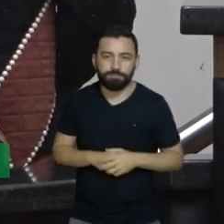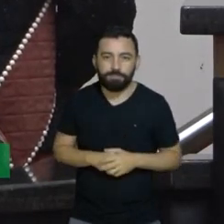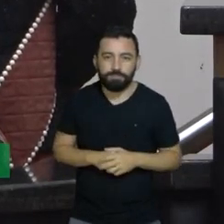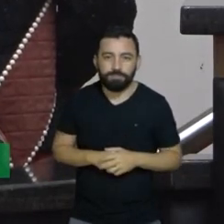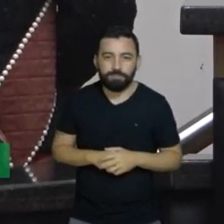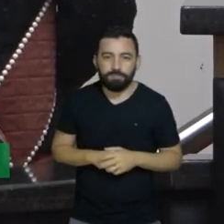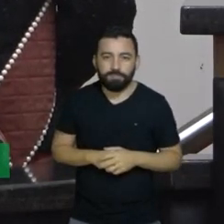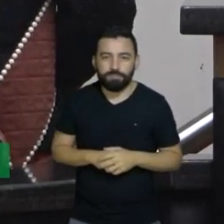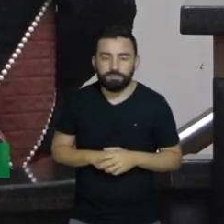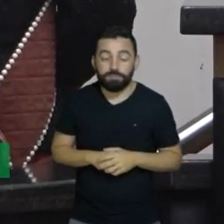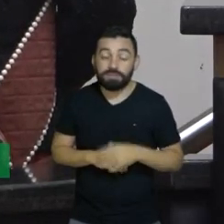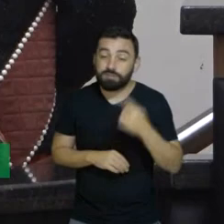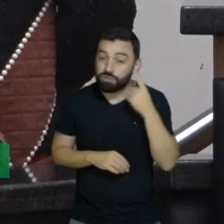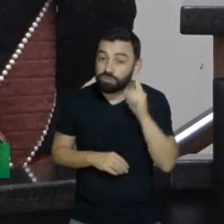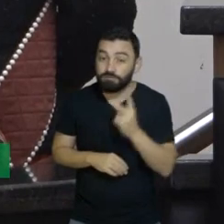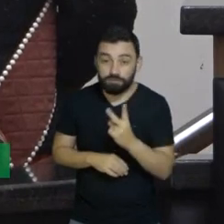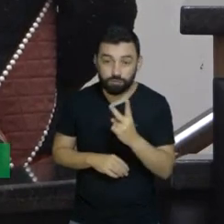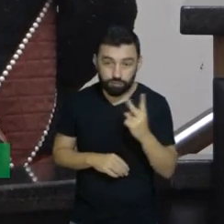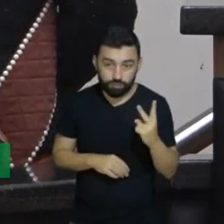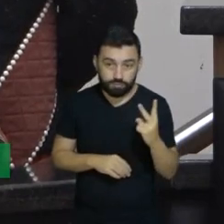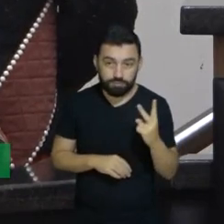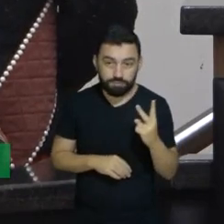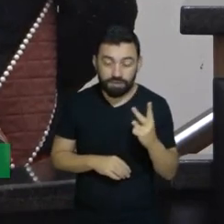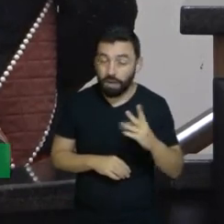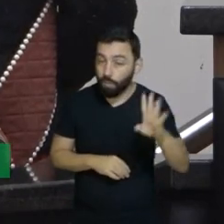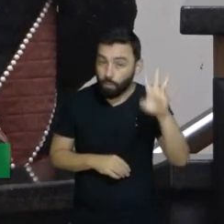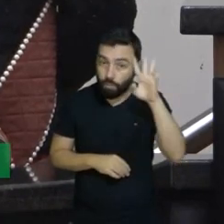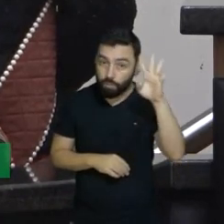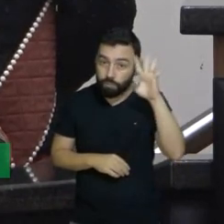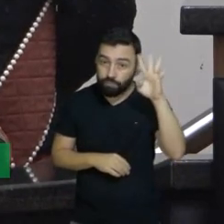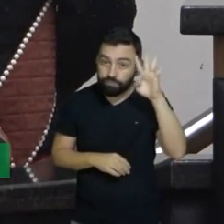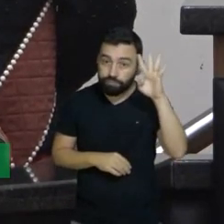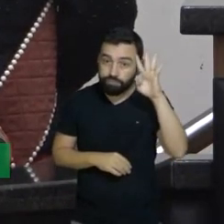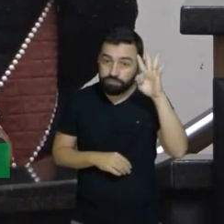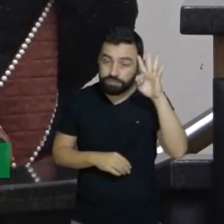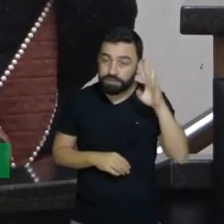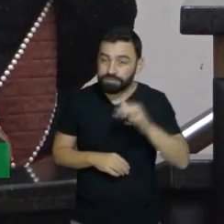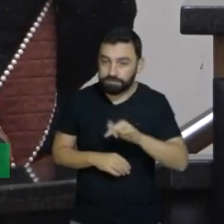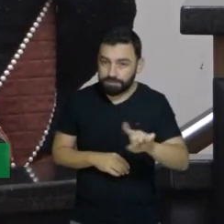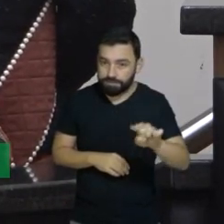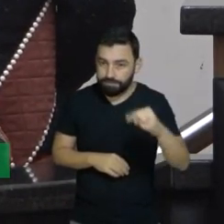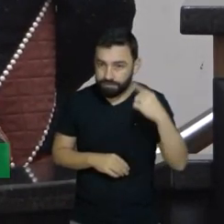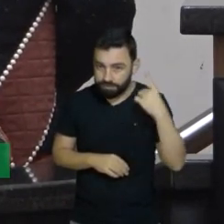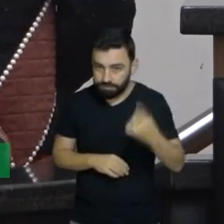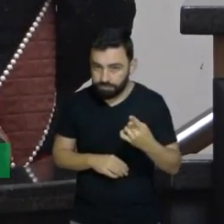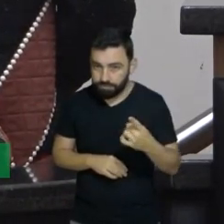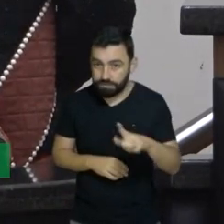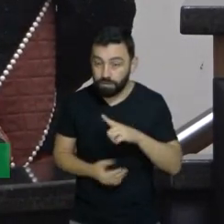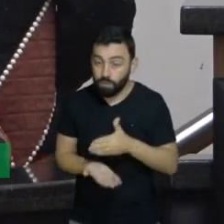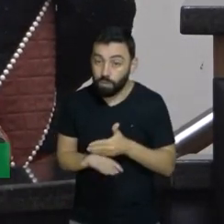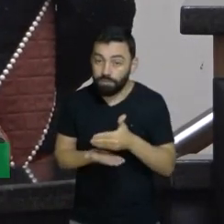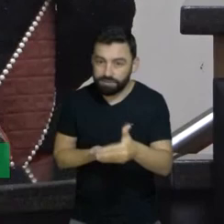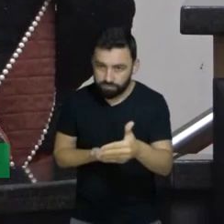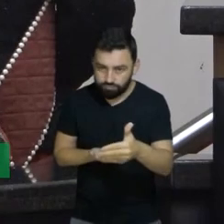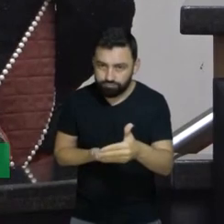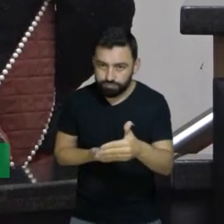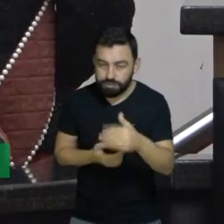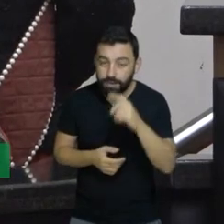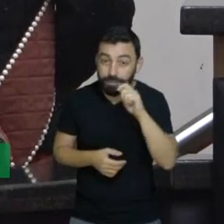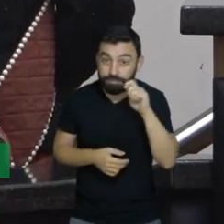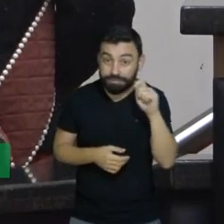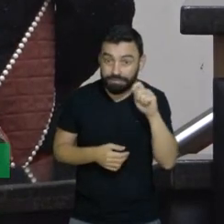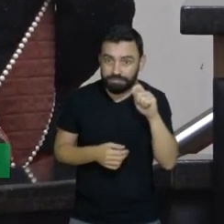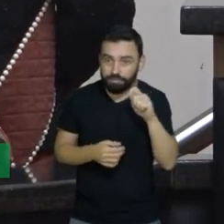No dia 22, na quarta-feira da semana que vem, teremos o início do Recanto do Pinhão, que foi onde